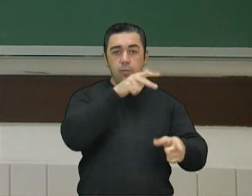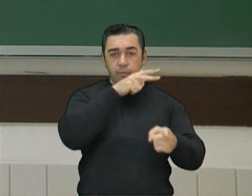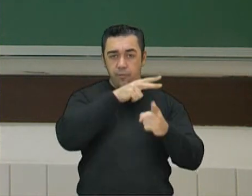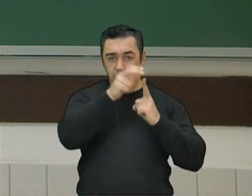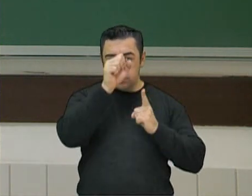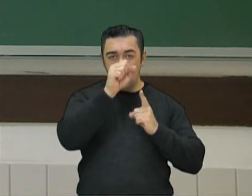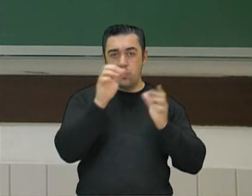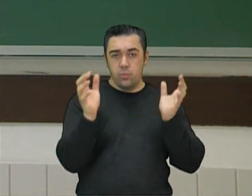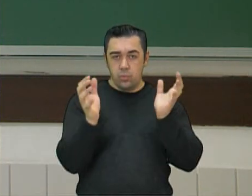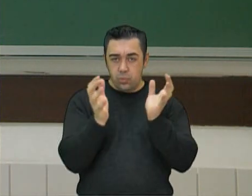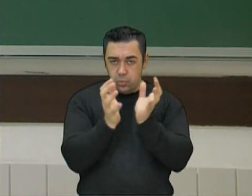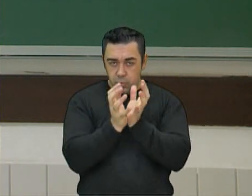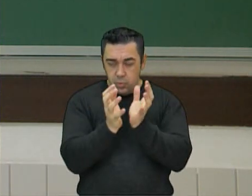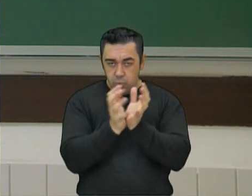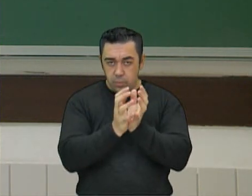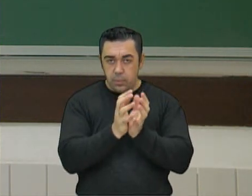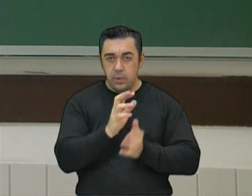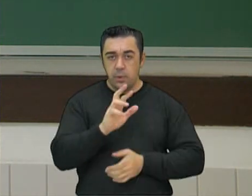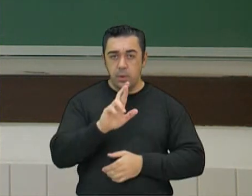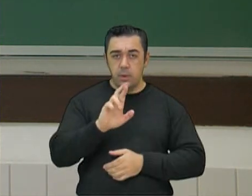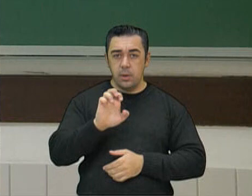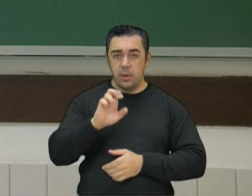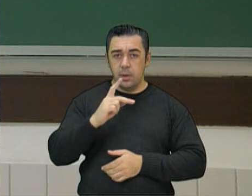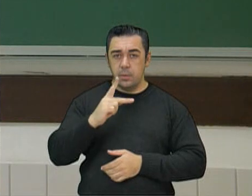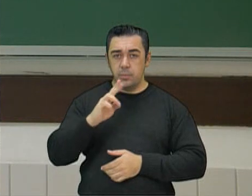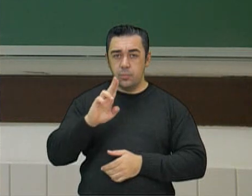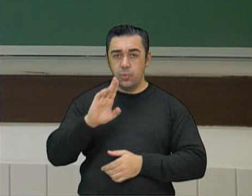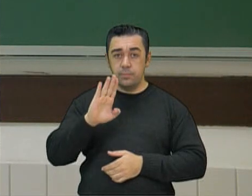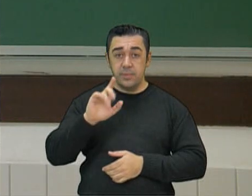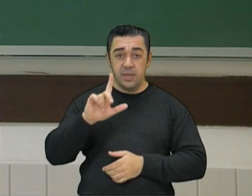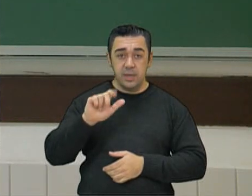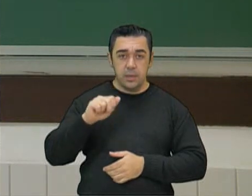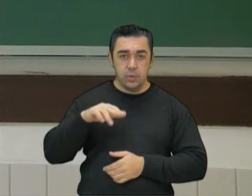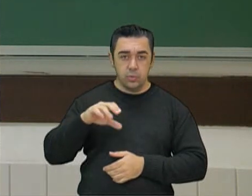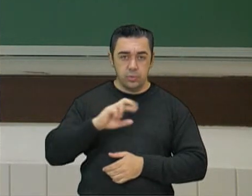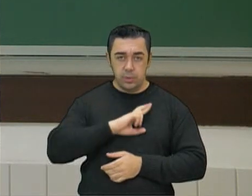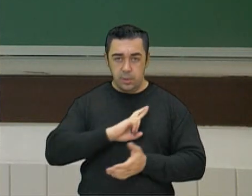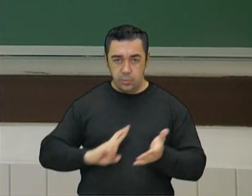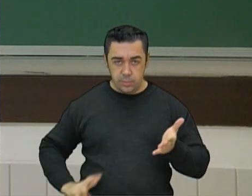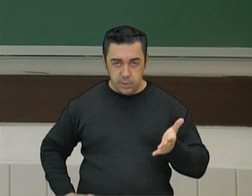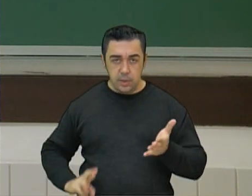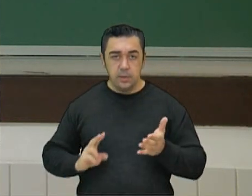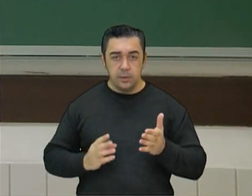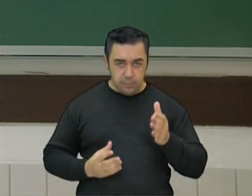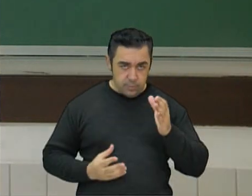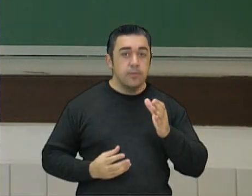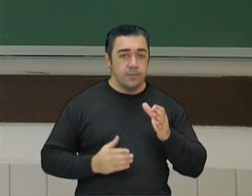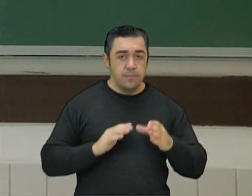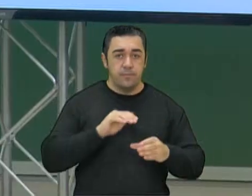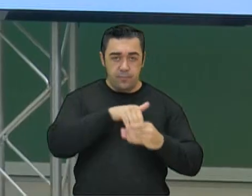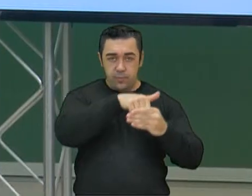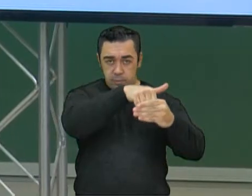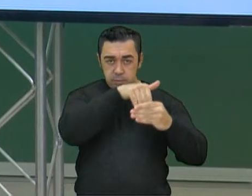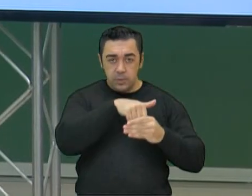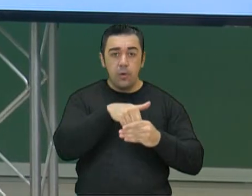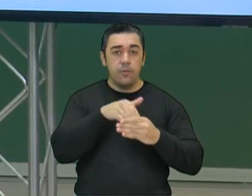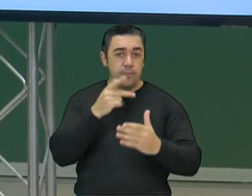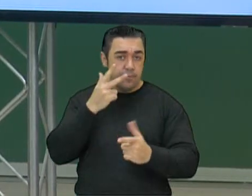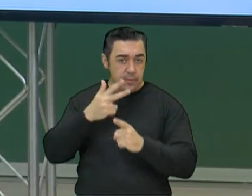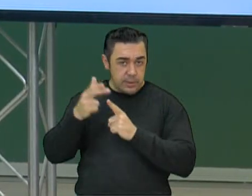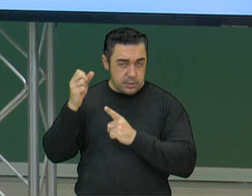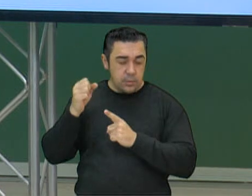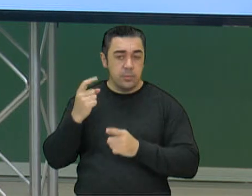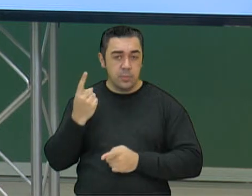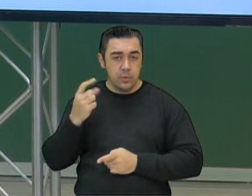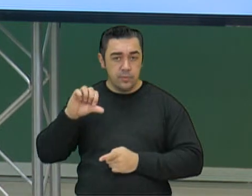grupo ficou conhecido como republicanos. Eles venceram a eleição em 1936. Já